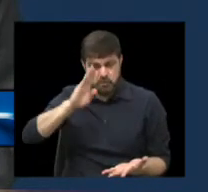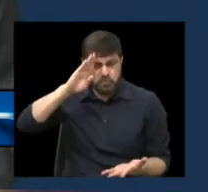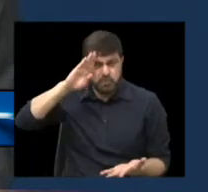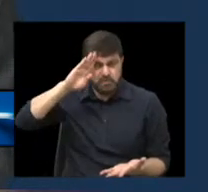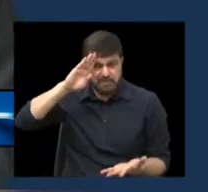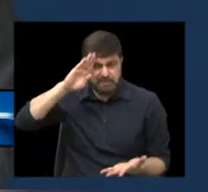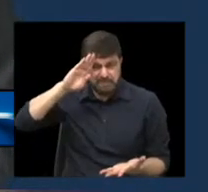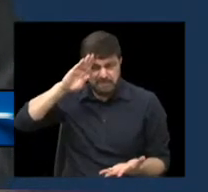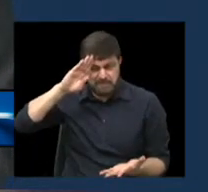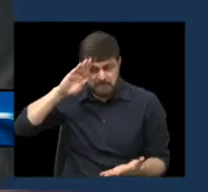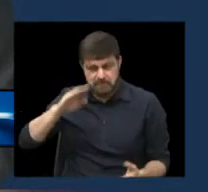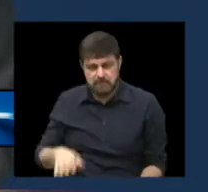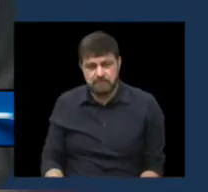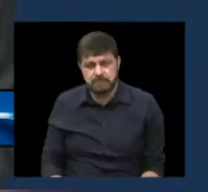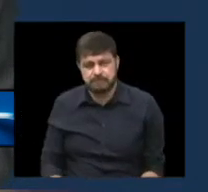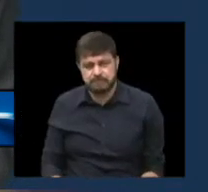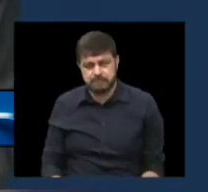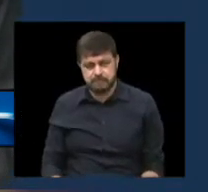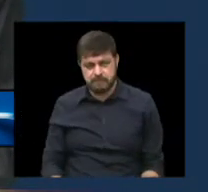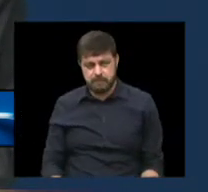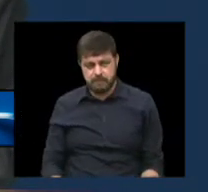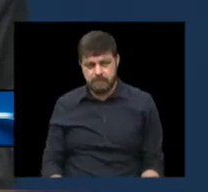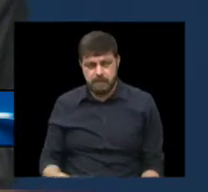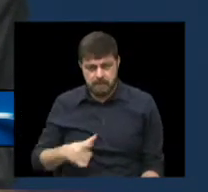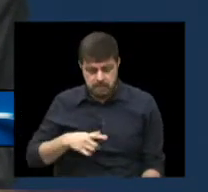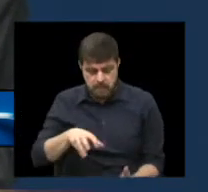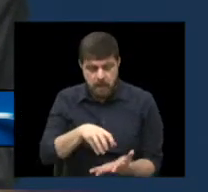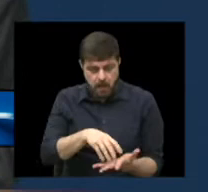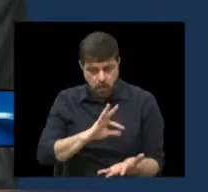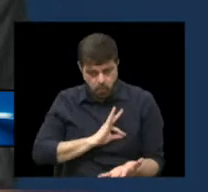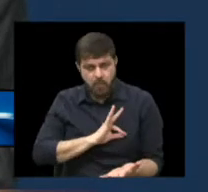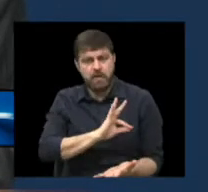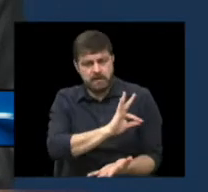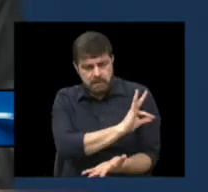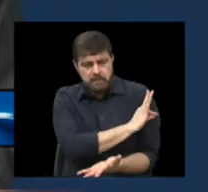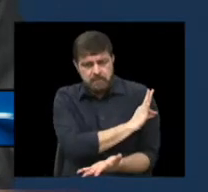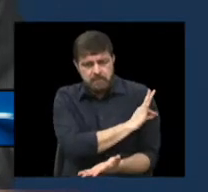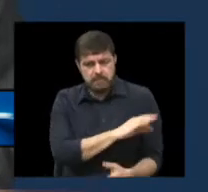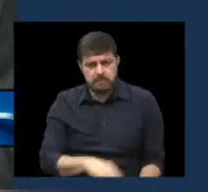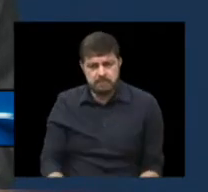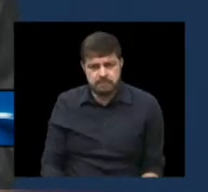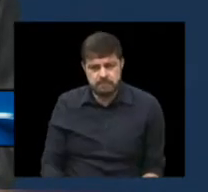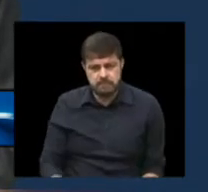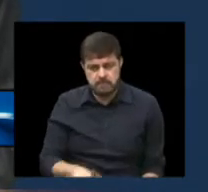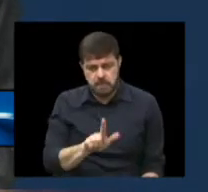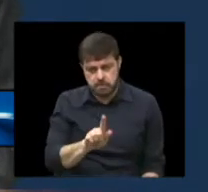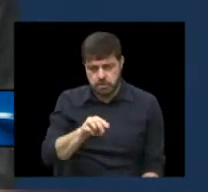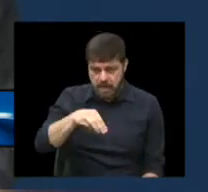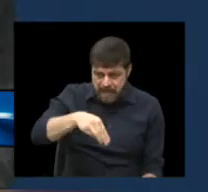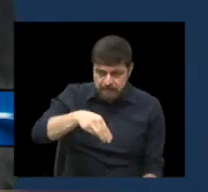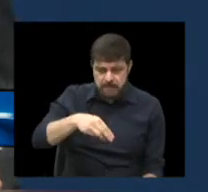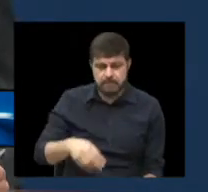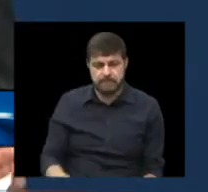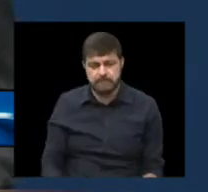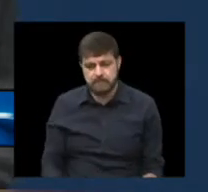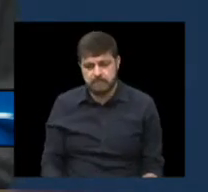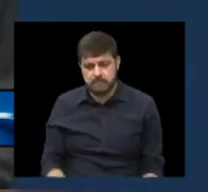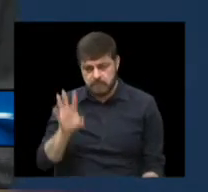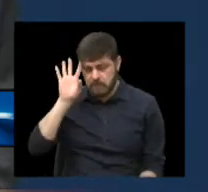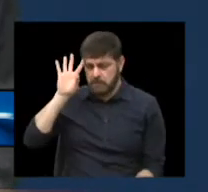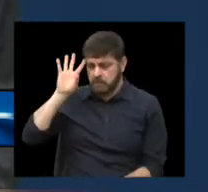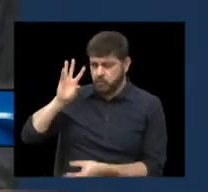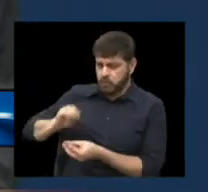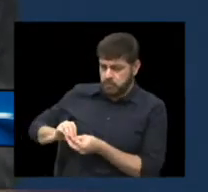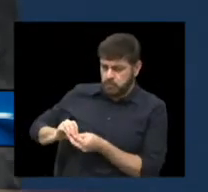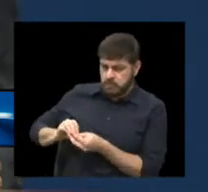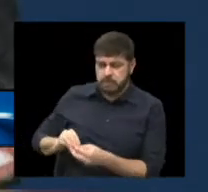Guarda Municipal, da nossa valiosa Guarda Municipal. E para concluir,